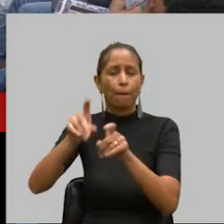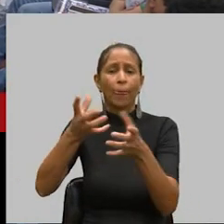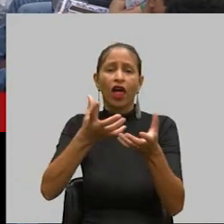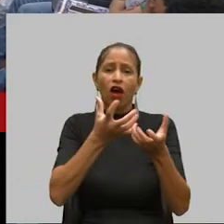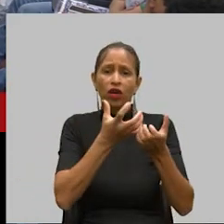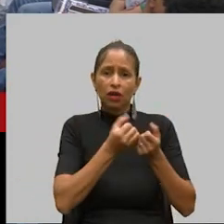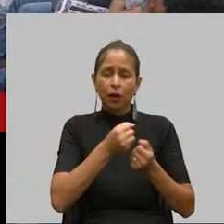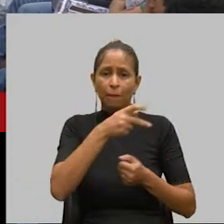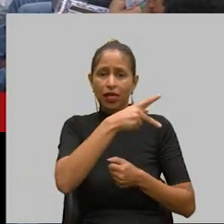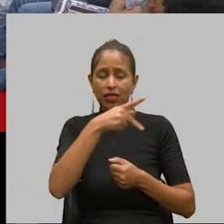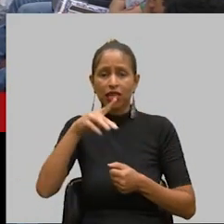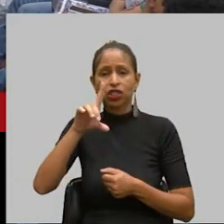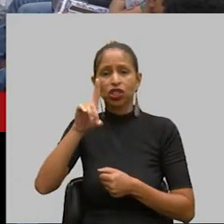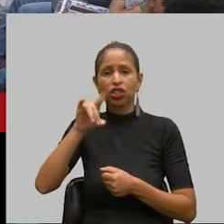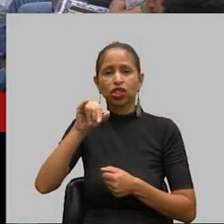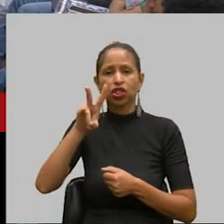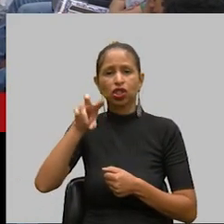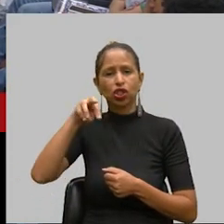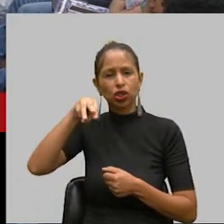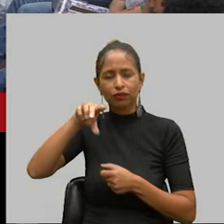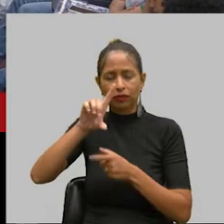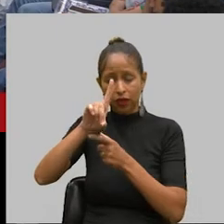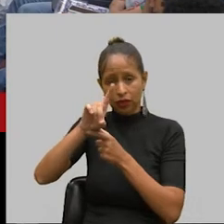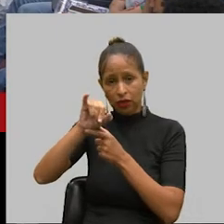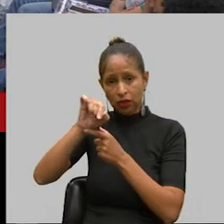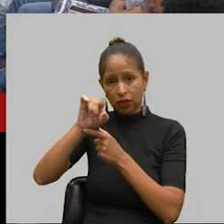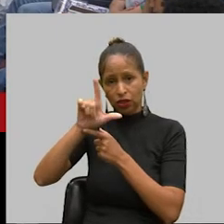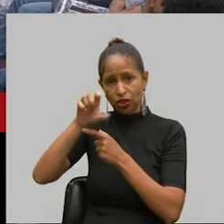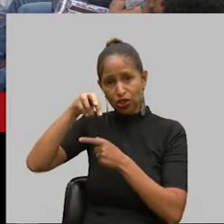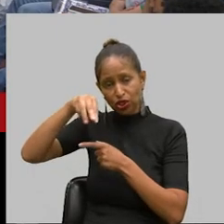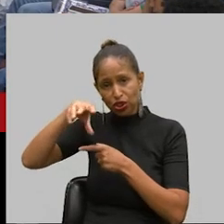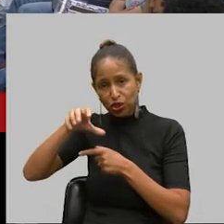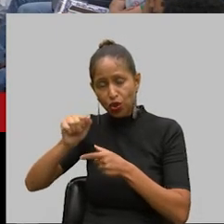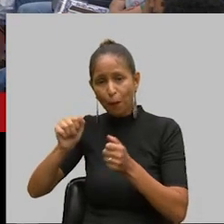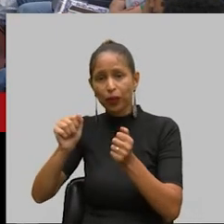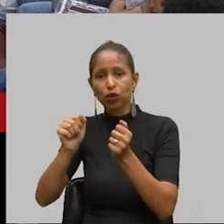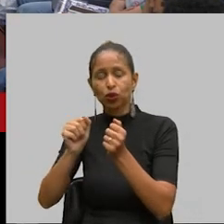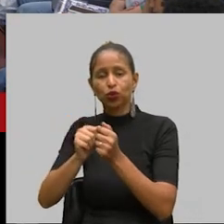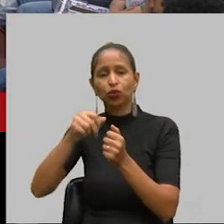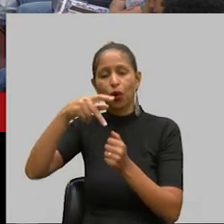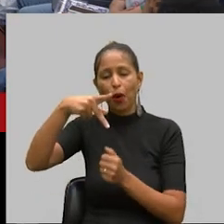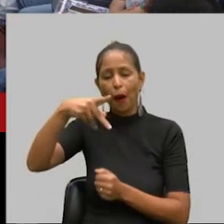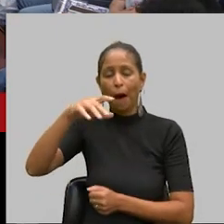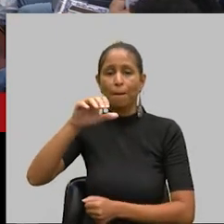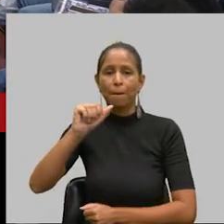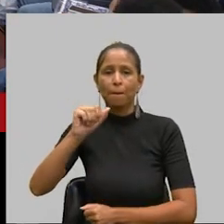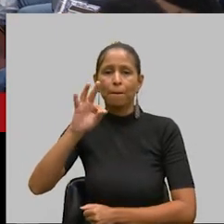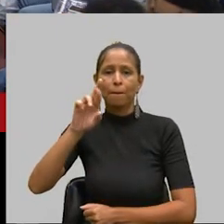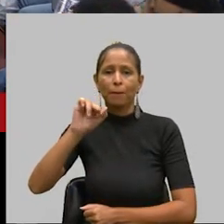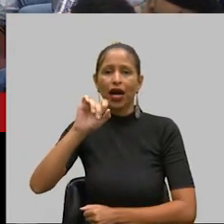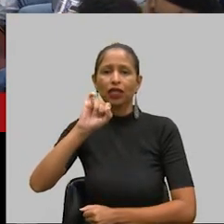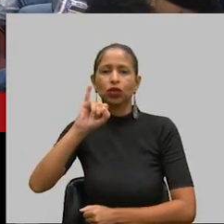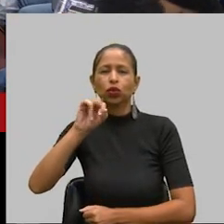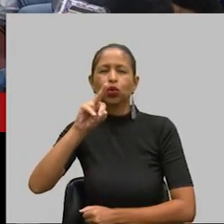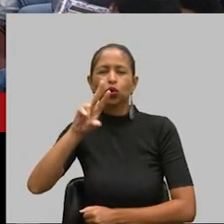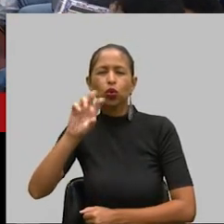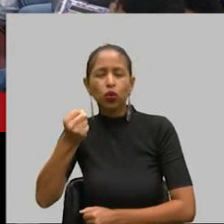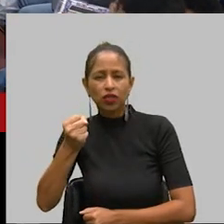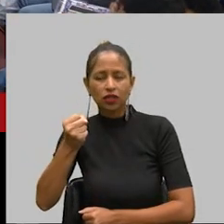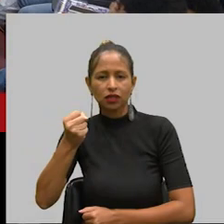presidenta Dilma que fez tudo na correria em parceria com o então ministro patr Ananias porque veio o